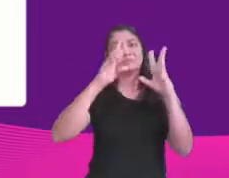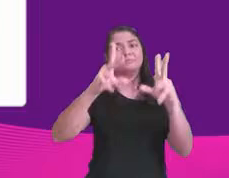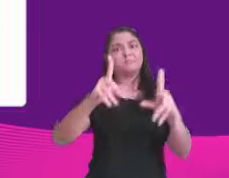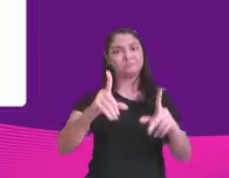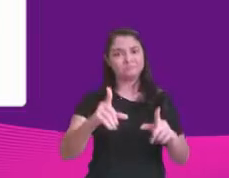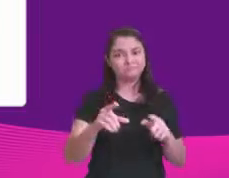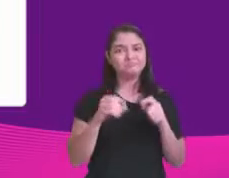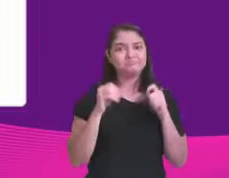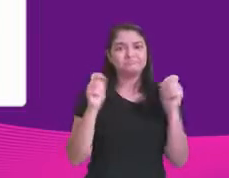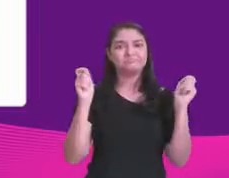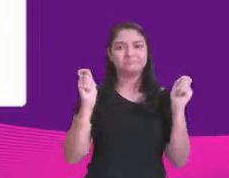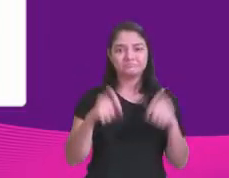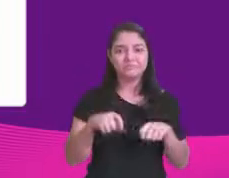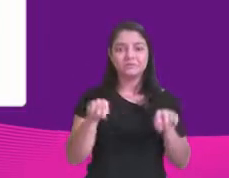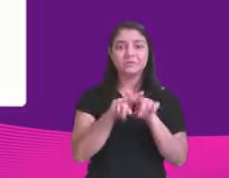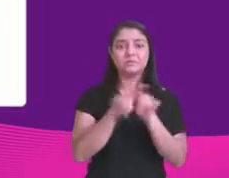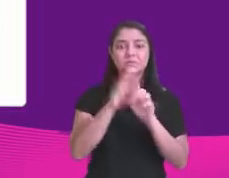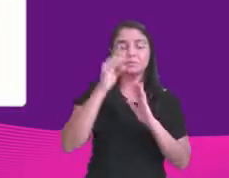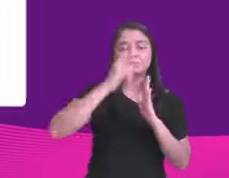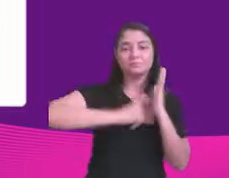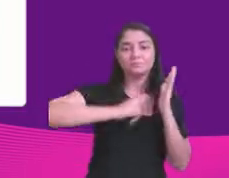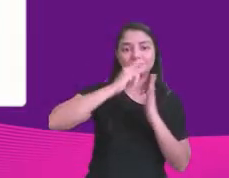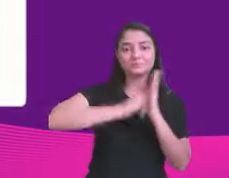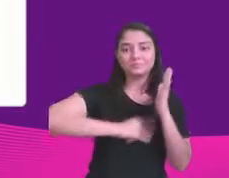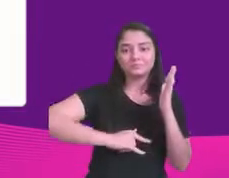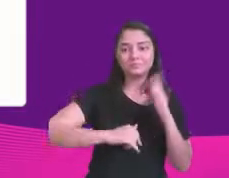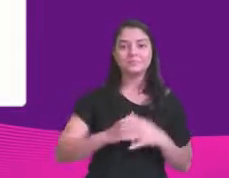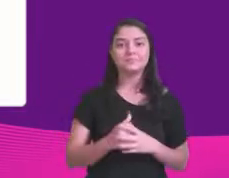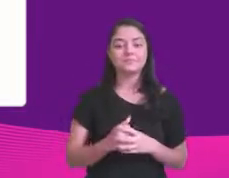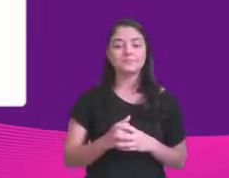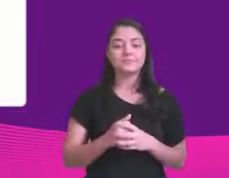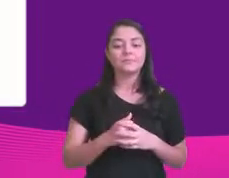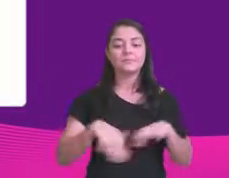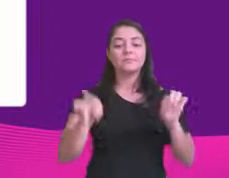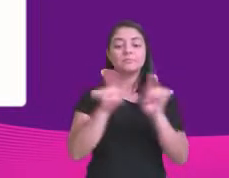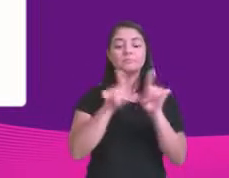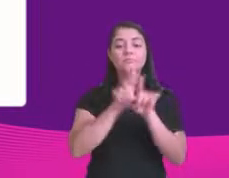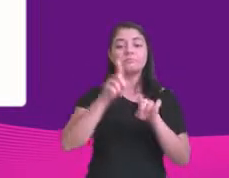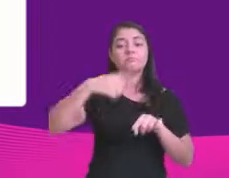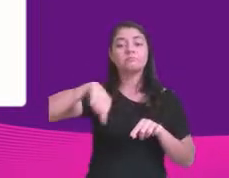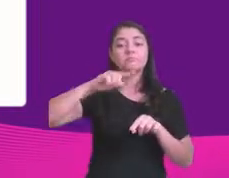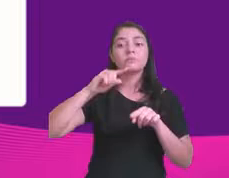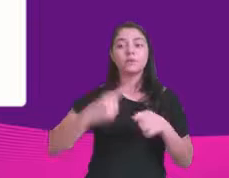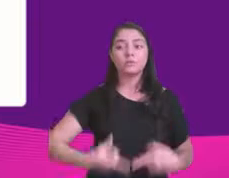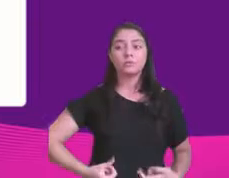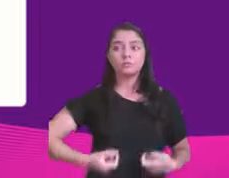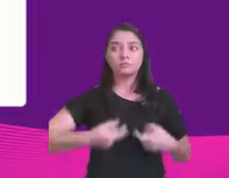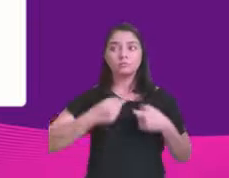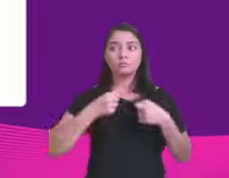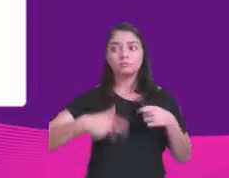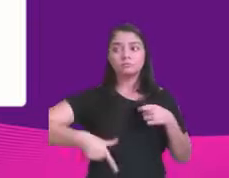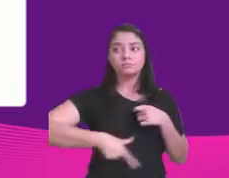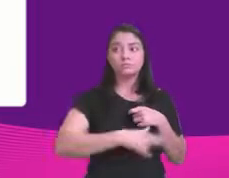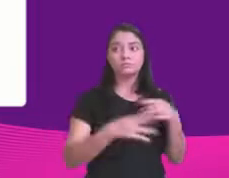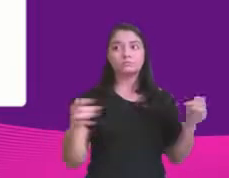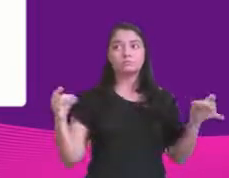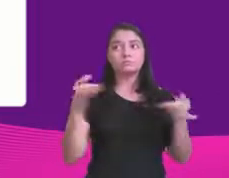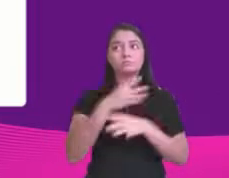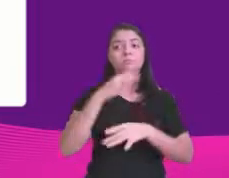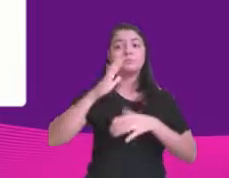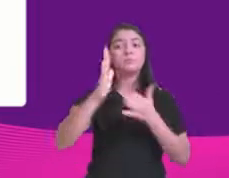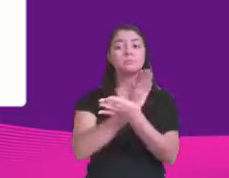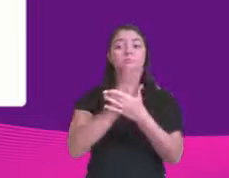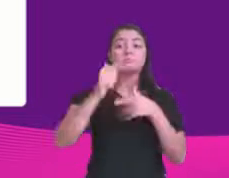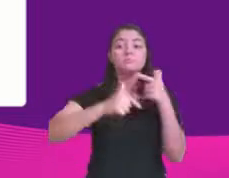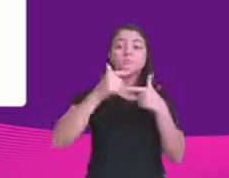bem documentadas. Isso vale porque, normalmente, depois de uma cirurgia, e trabalhos mostram que pode